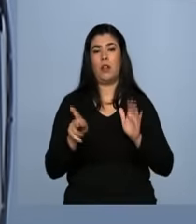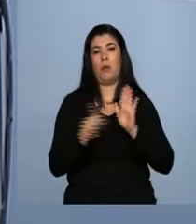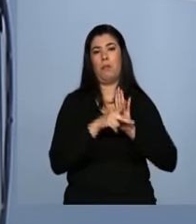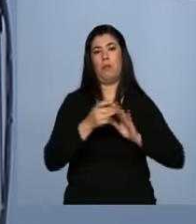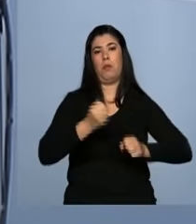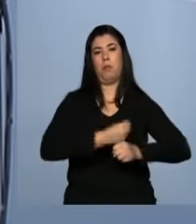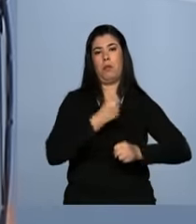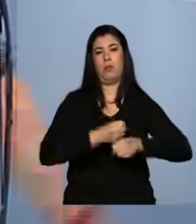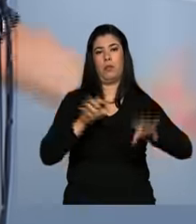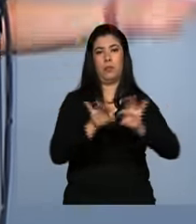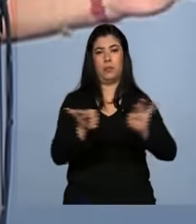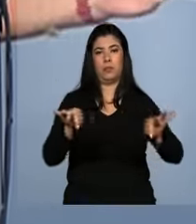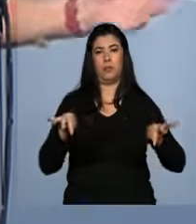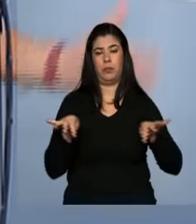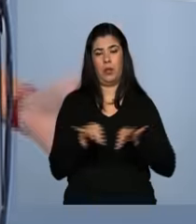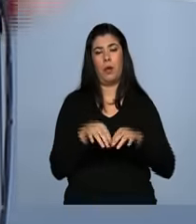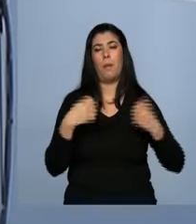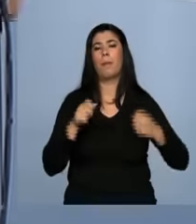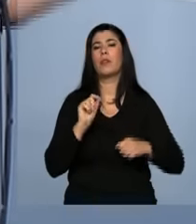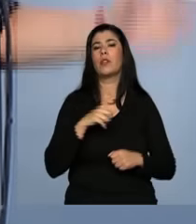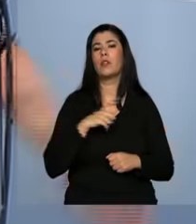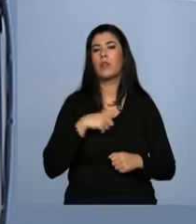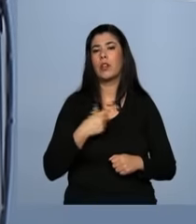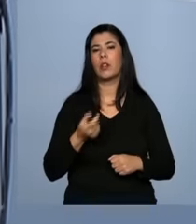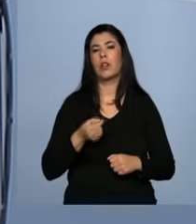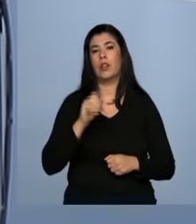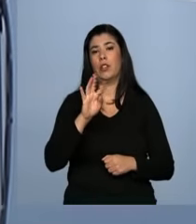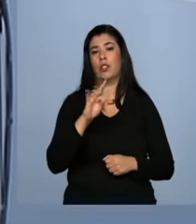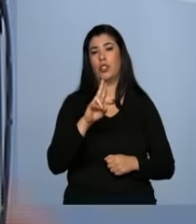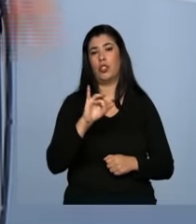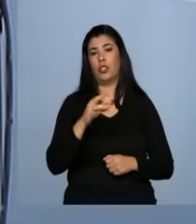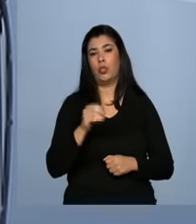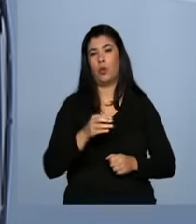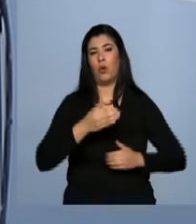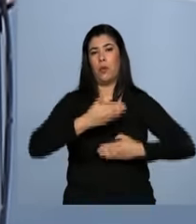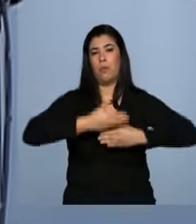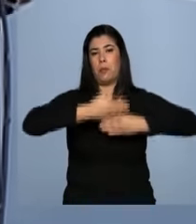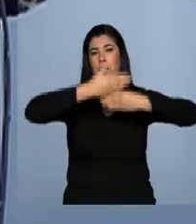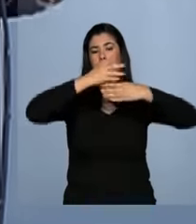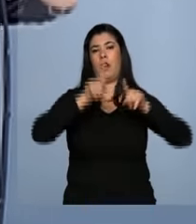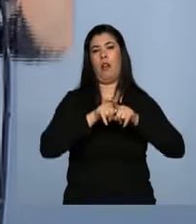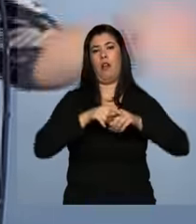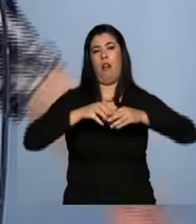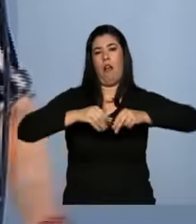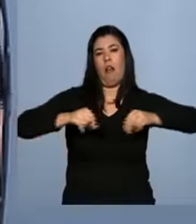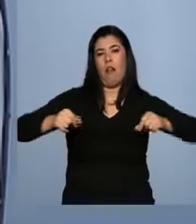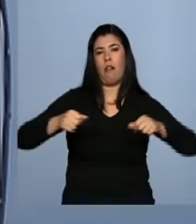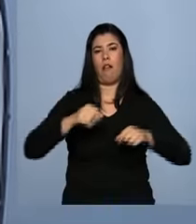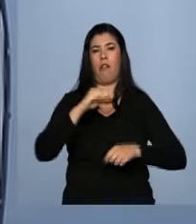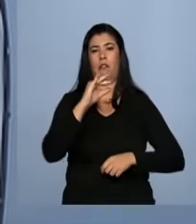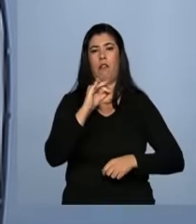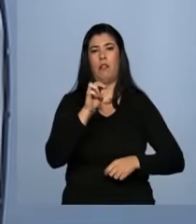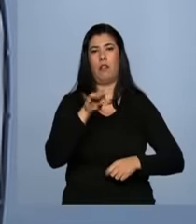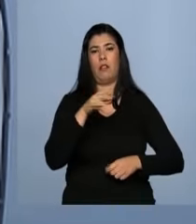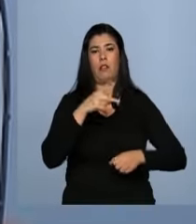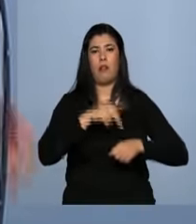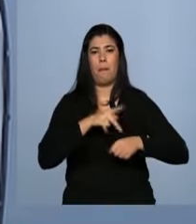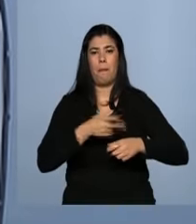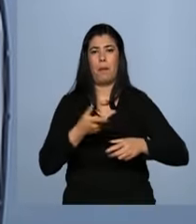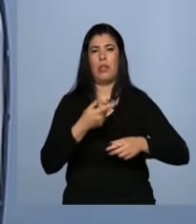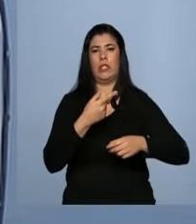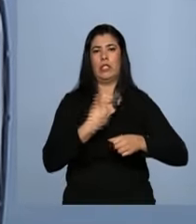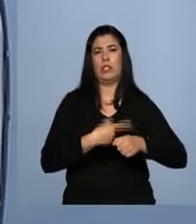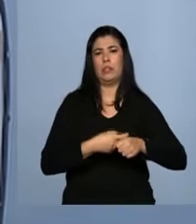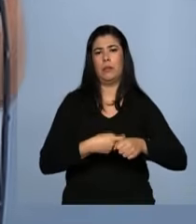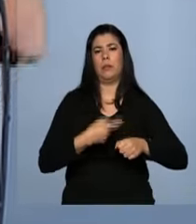um residencial, você precisa de tijolo, de areia, você precisa de cimento, você precisa